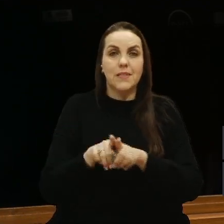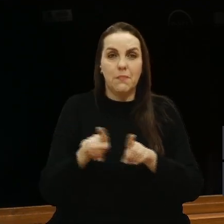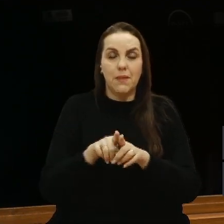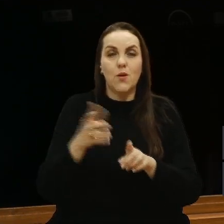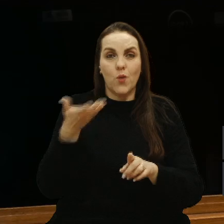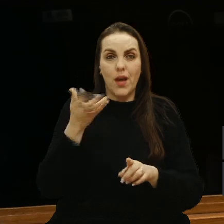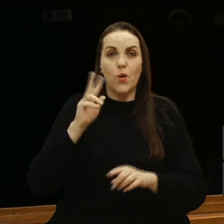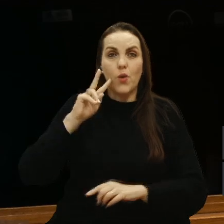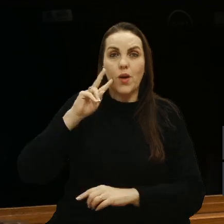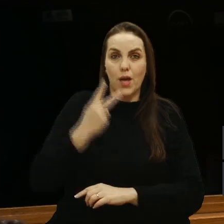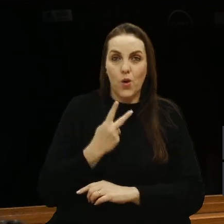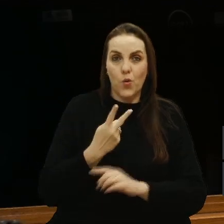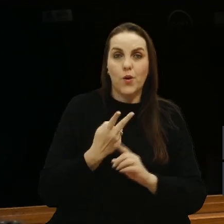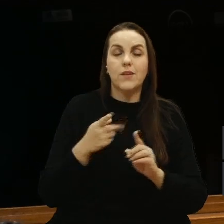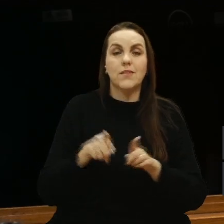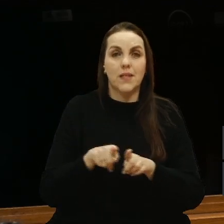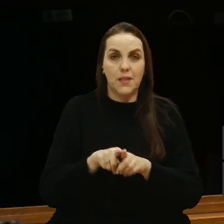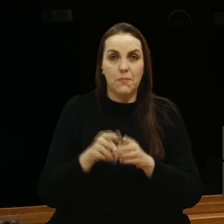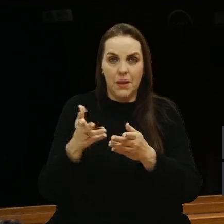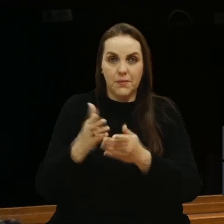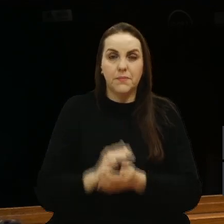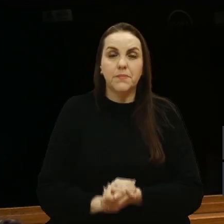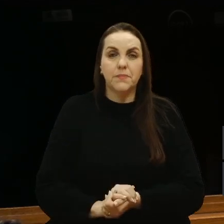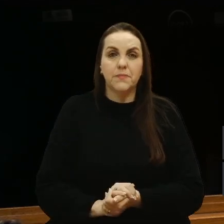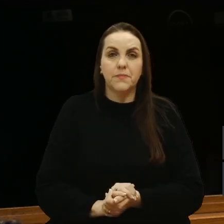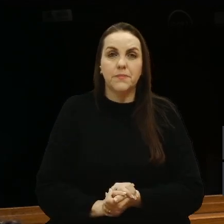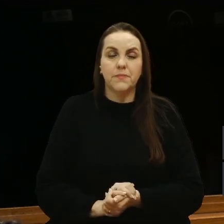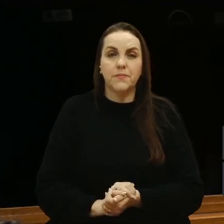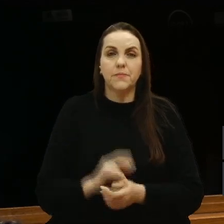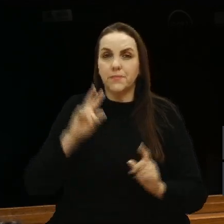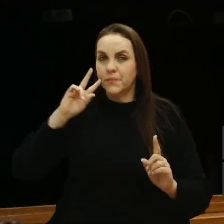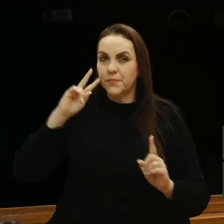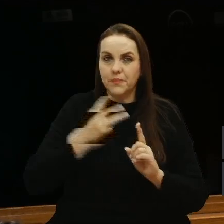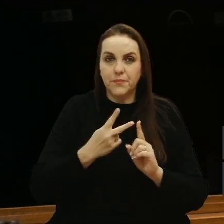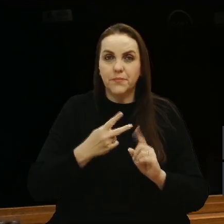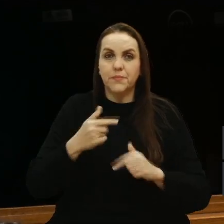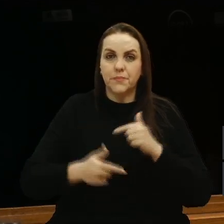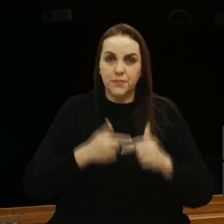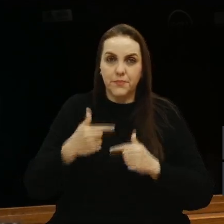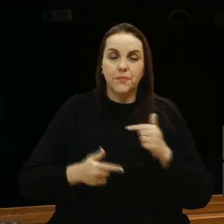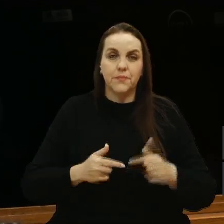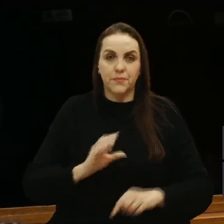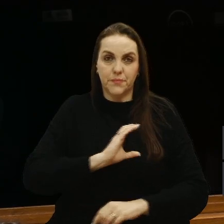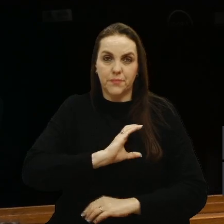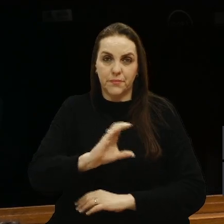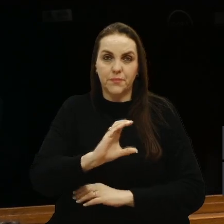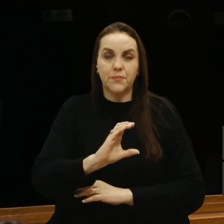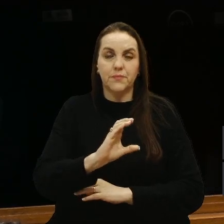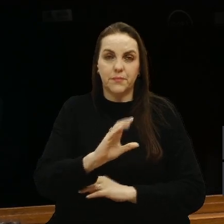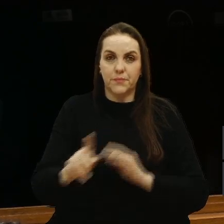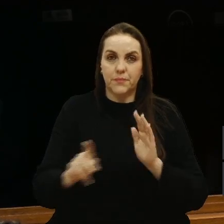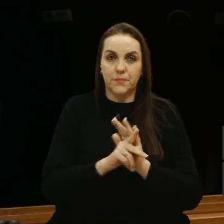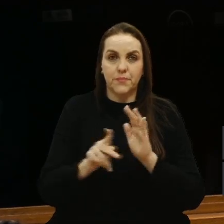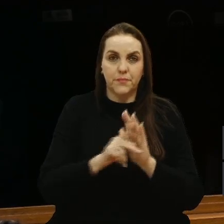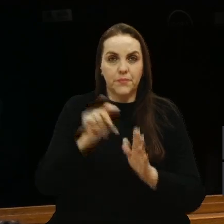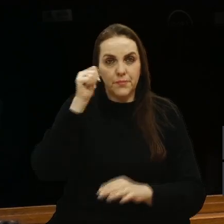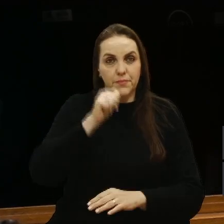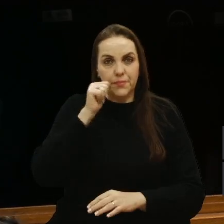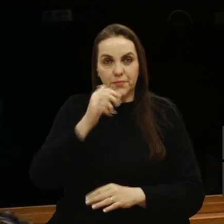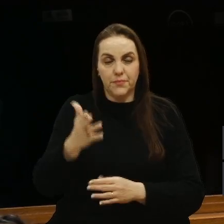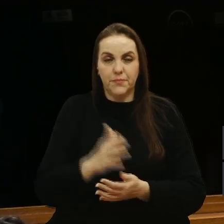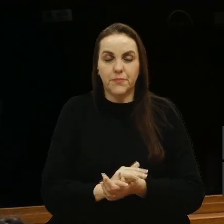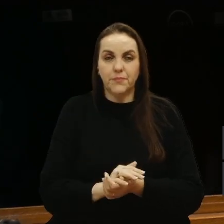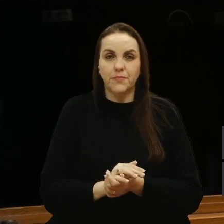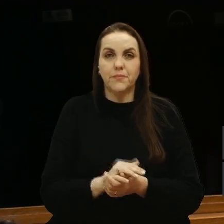reconhecer aqui, já lhe concedo, vereador Jack, queria reconhecer aqui o trabalho da Coordenadoria da Mulher, E tenho dito que,